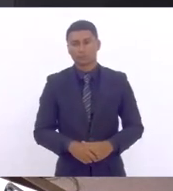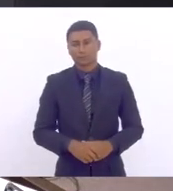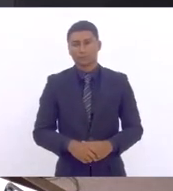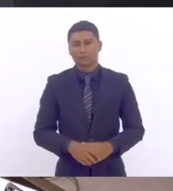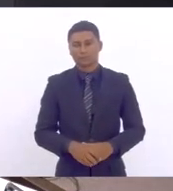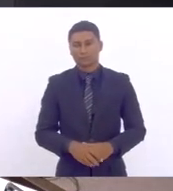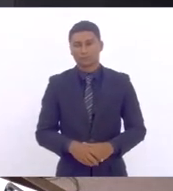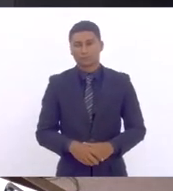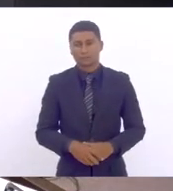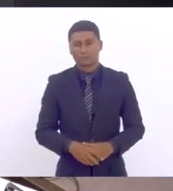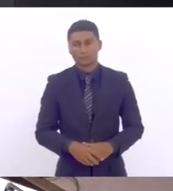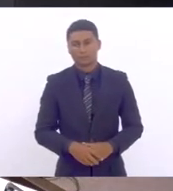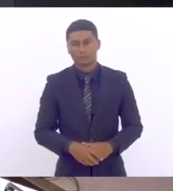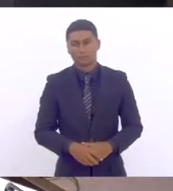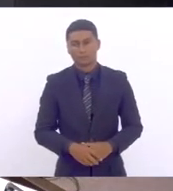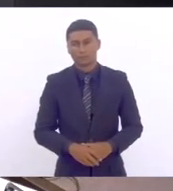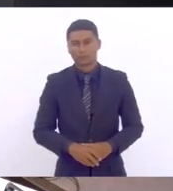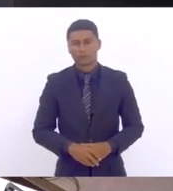Vai ter que sair.